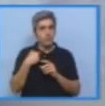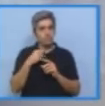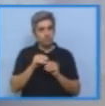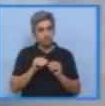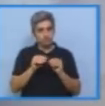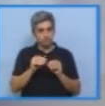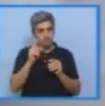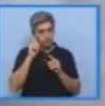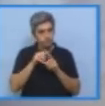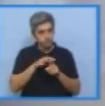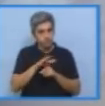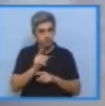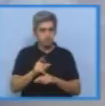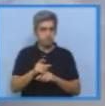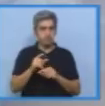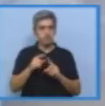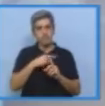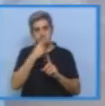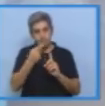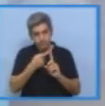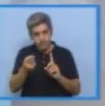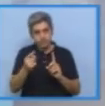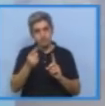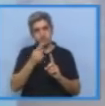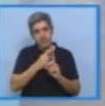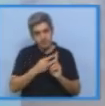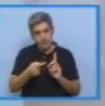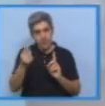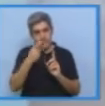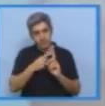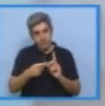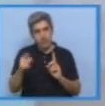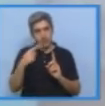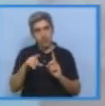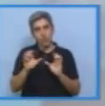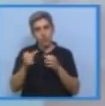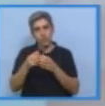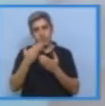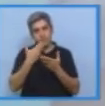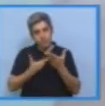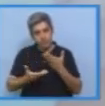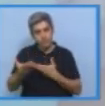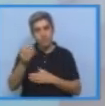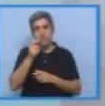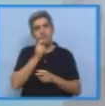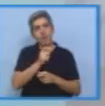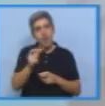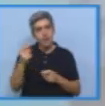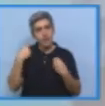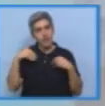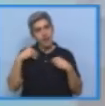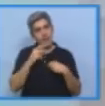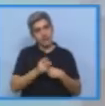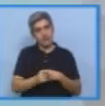nisso. Sobretudo todas as semanas temos o nosso grupo de partilha da palavra em que treinamos, de